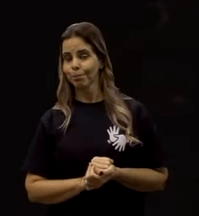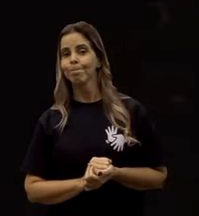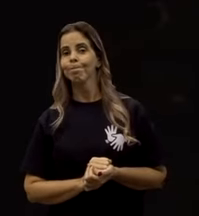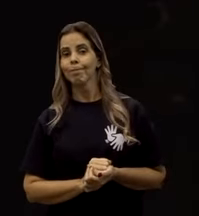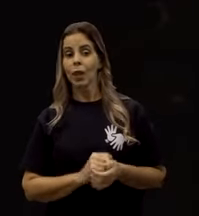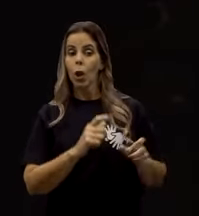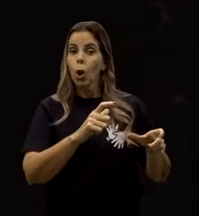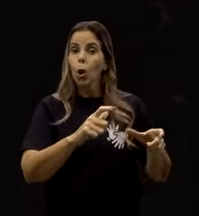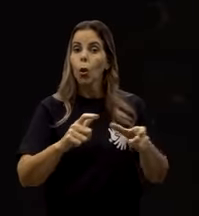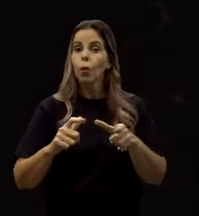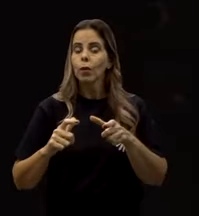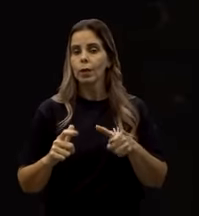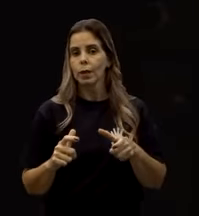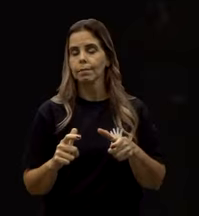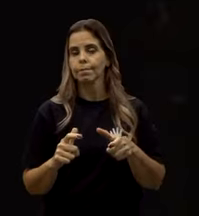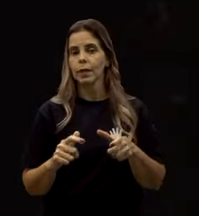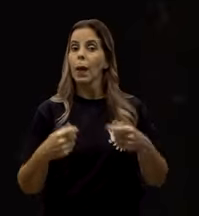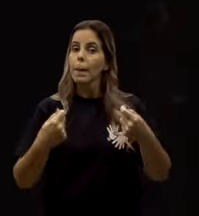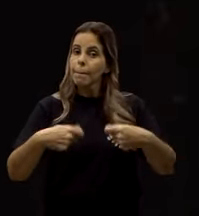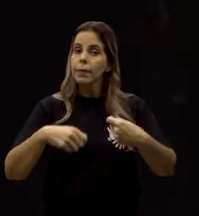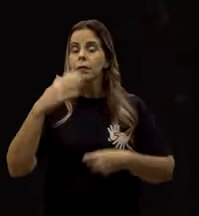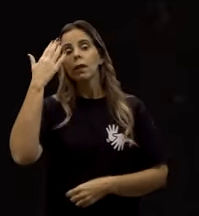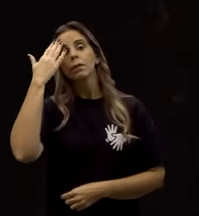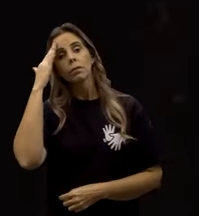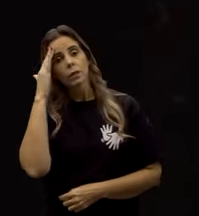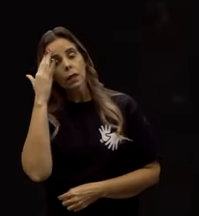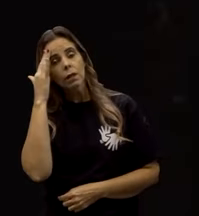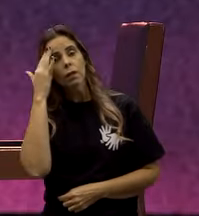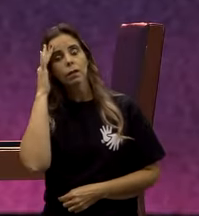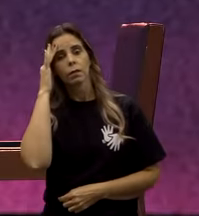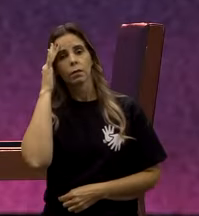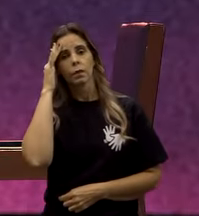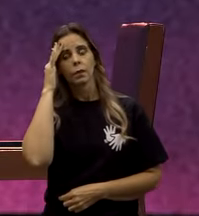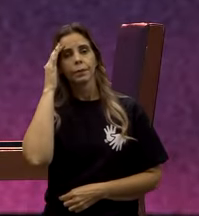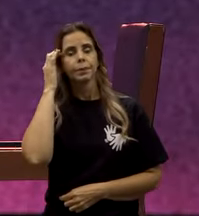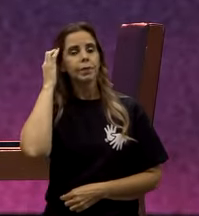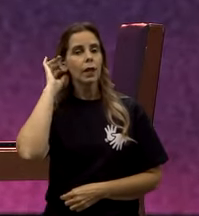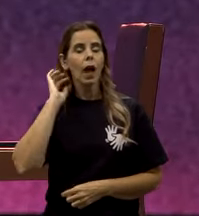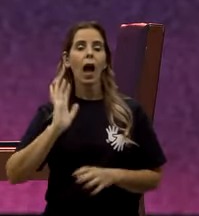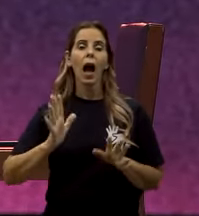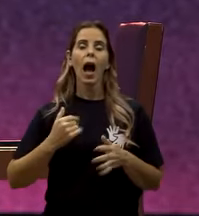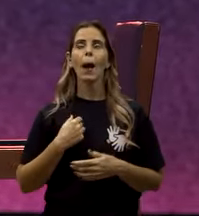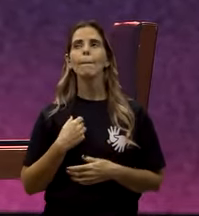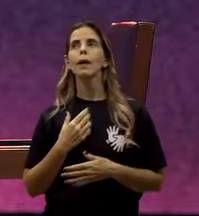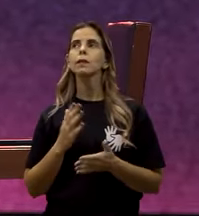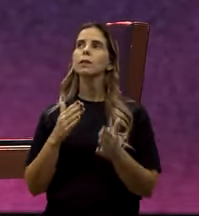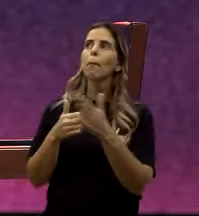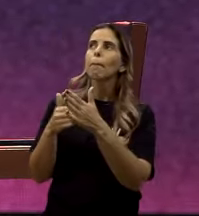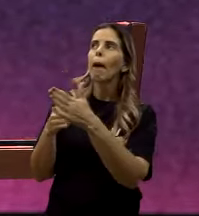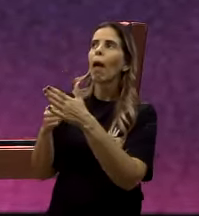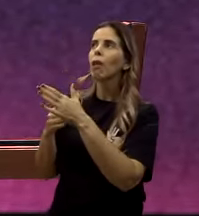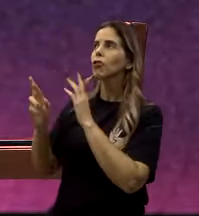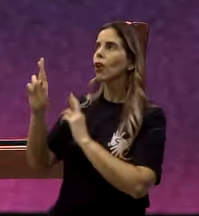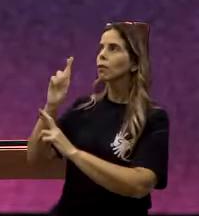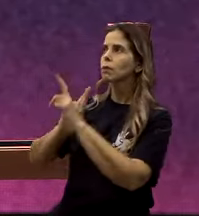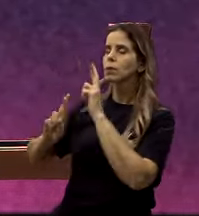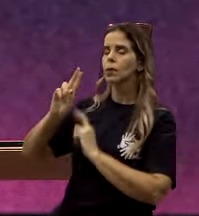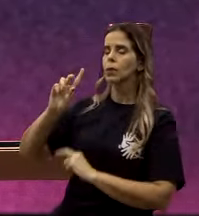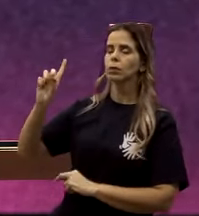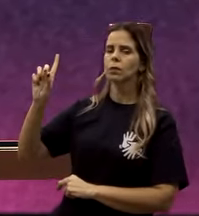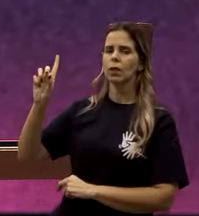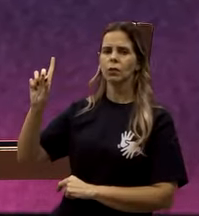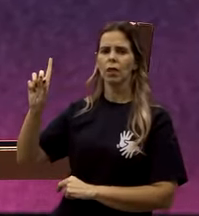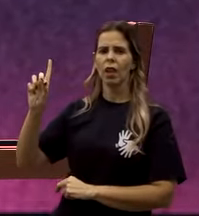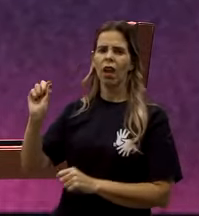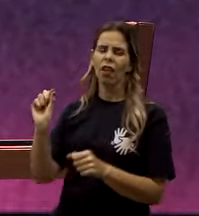pessoas Devem ser entendidas compreendidas mas não quer dizer que elas impedem o meu relacionamento com Deus fazem